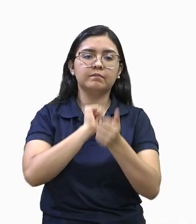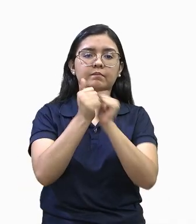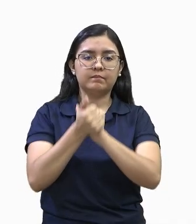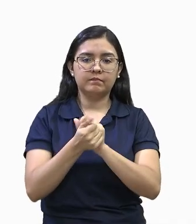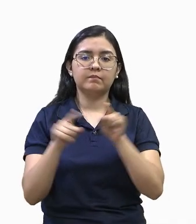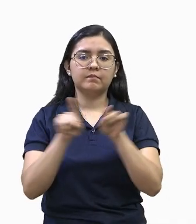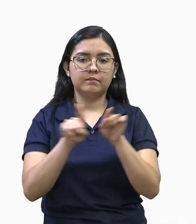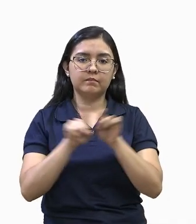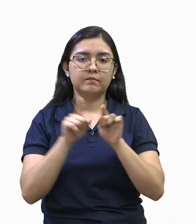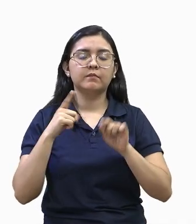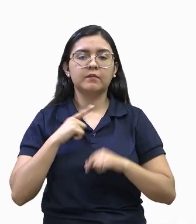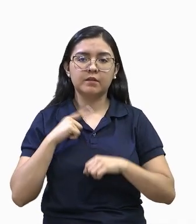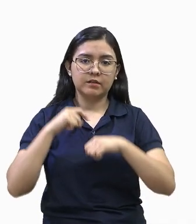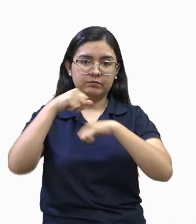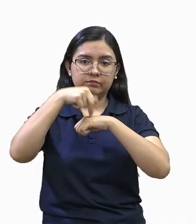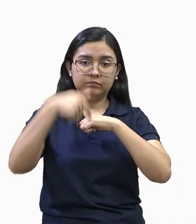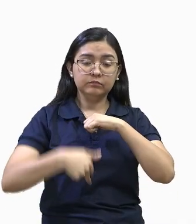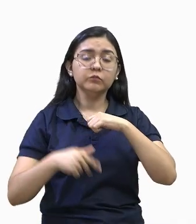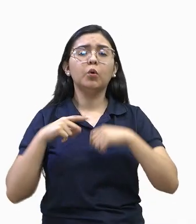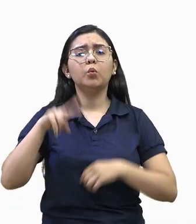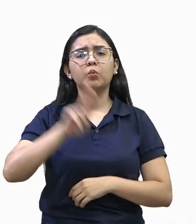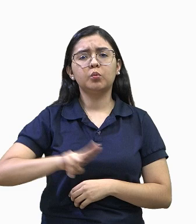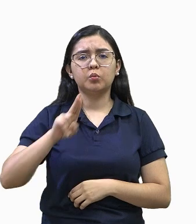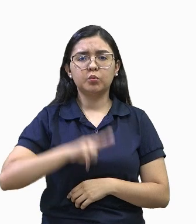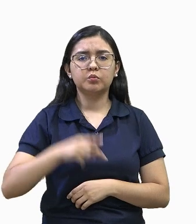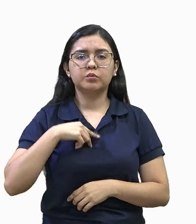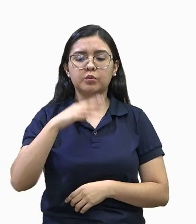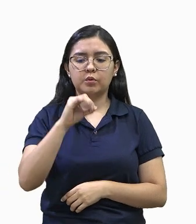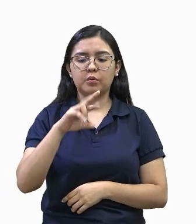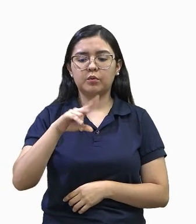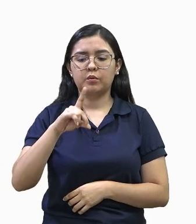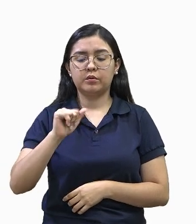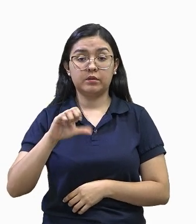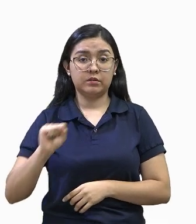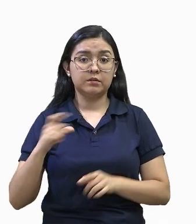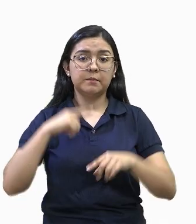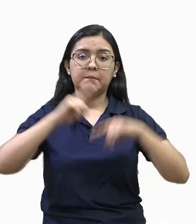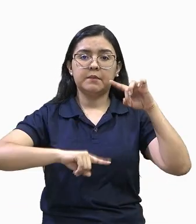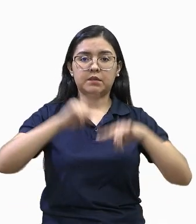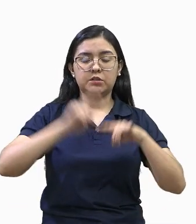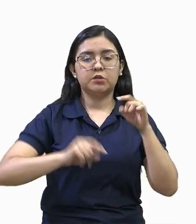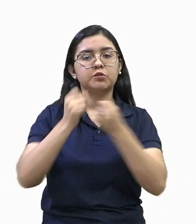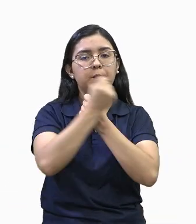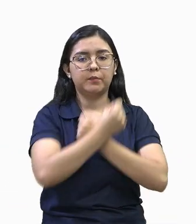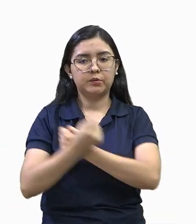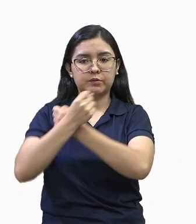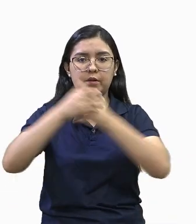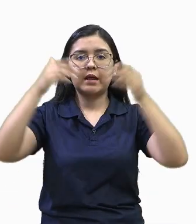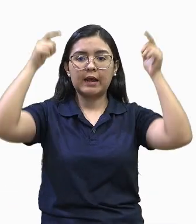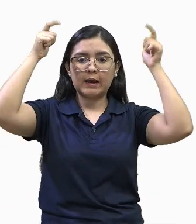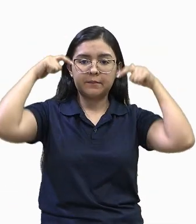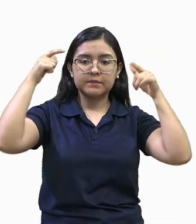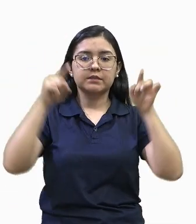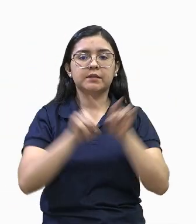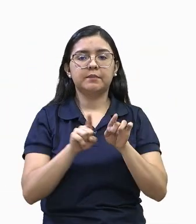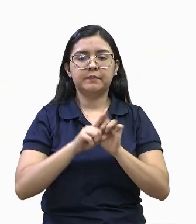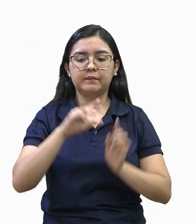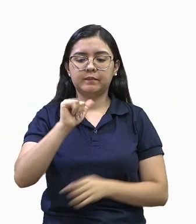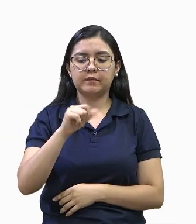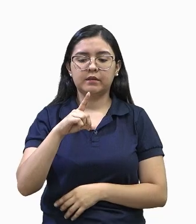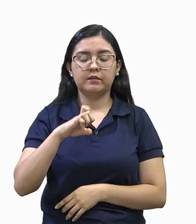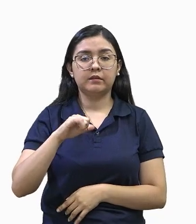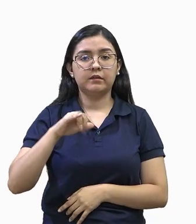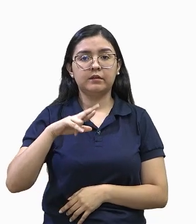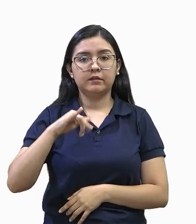descida vertical feita com o uso de cordas e equipamentos de proteção, como capacete e cadeirinha.